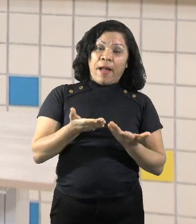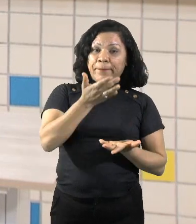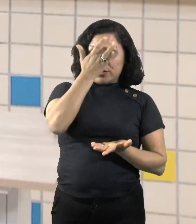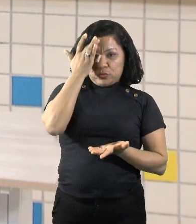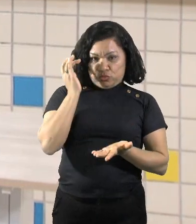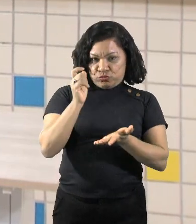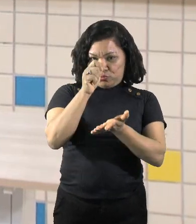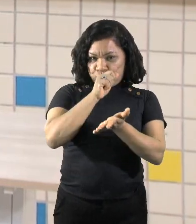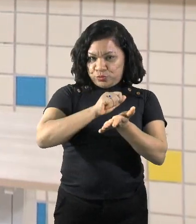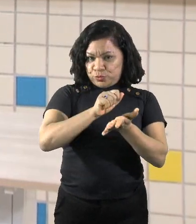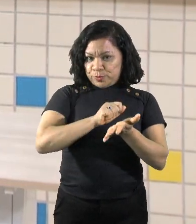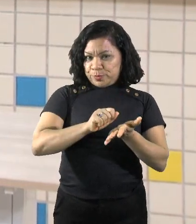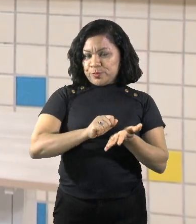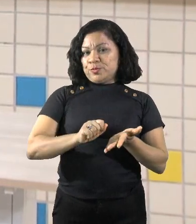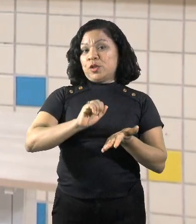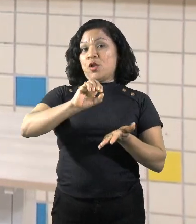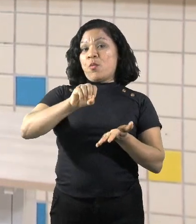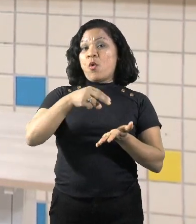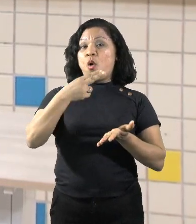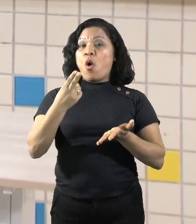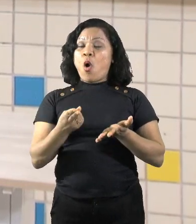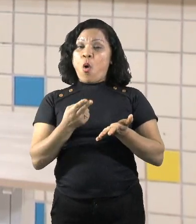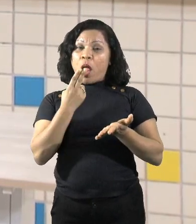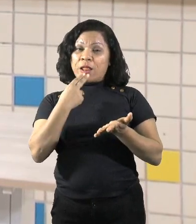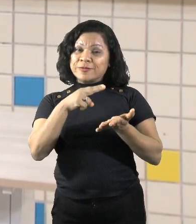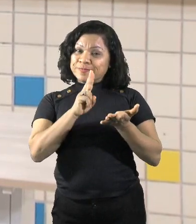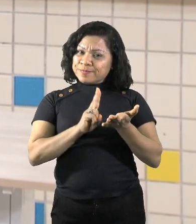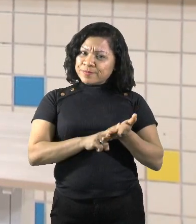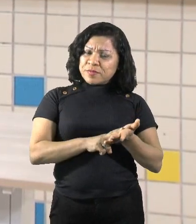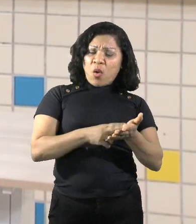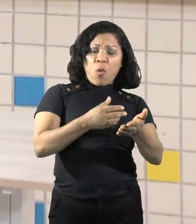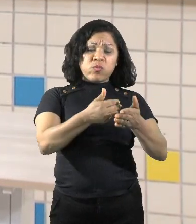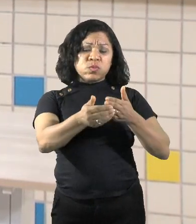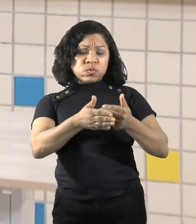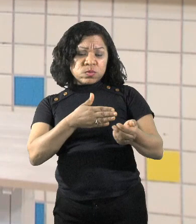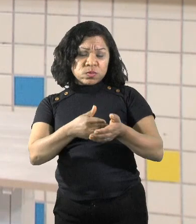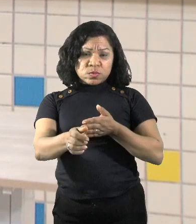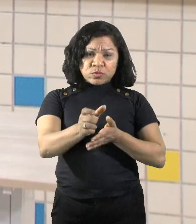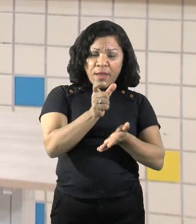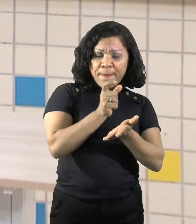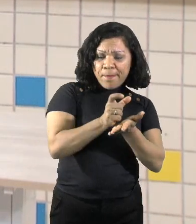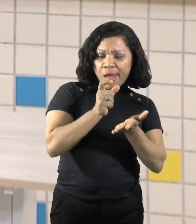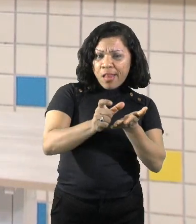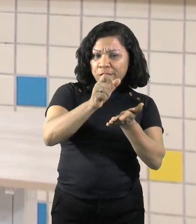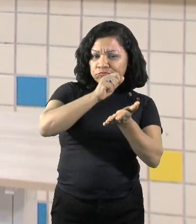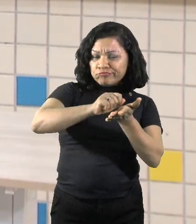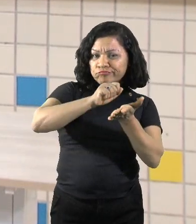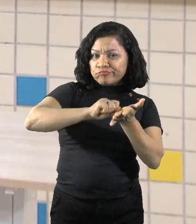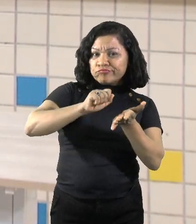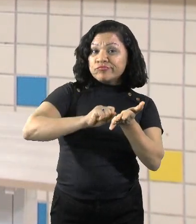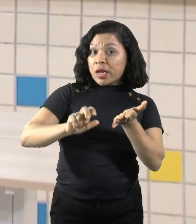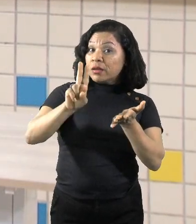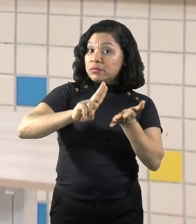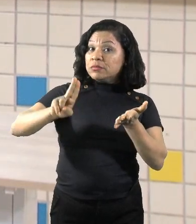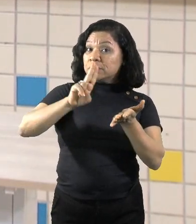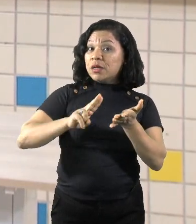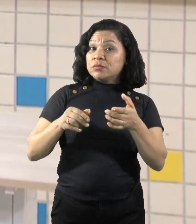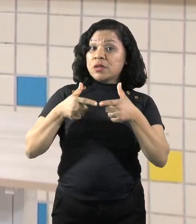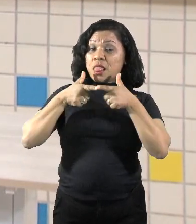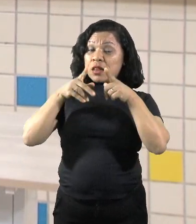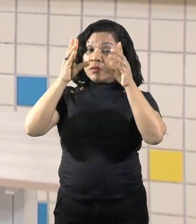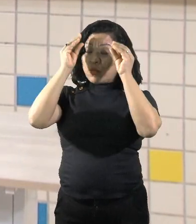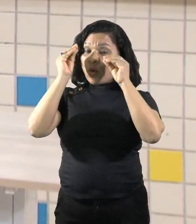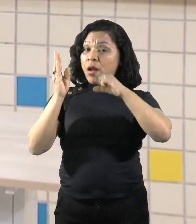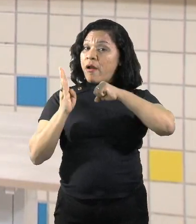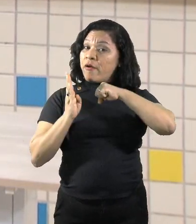quando você vai escrever uma carta, qualquer palavra que você escreva, você está usando a linguagem verbal. Então,